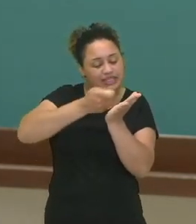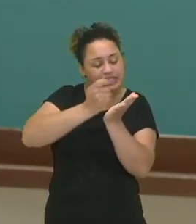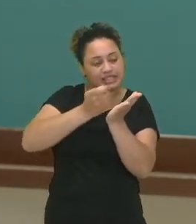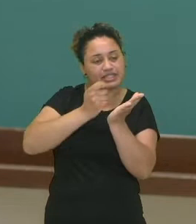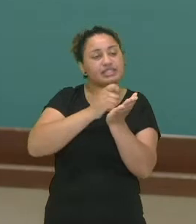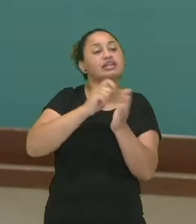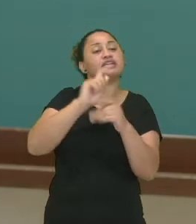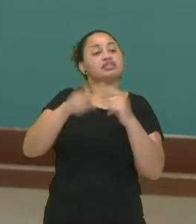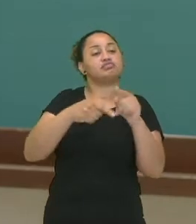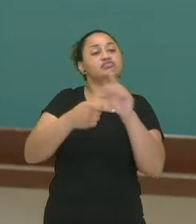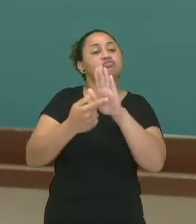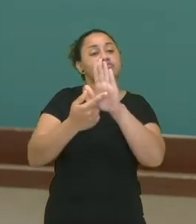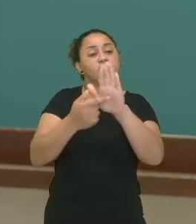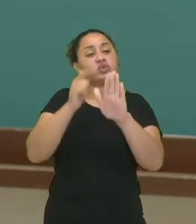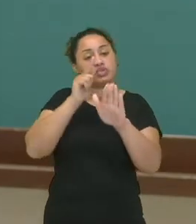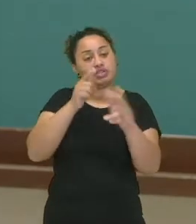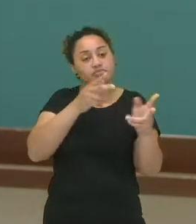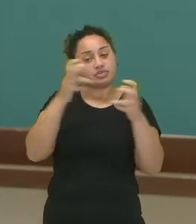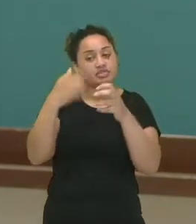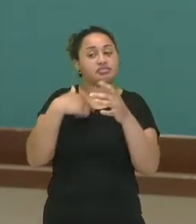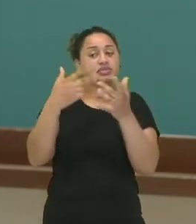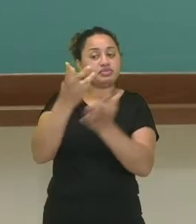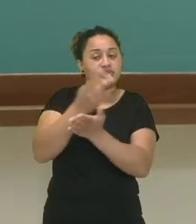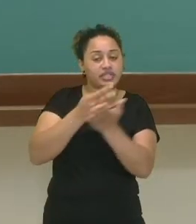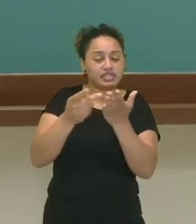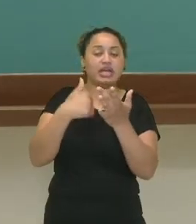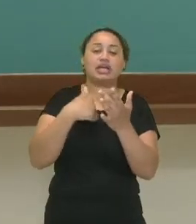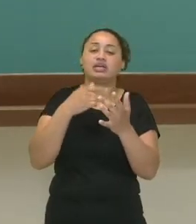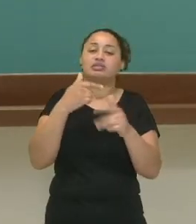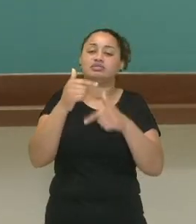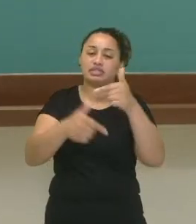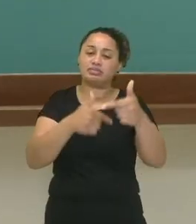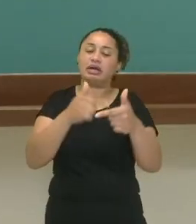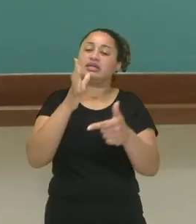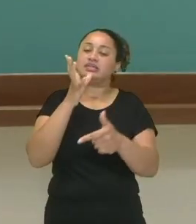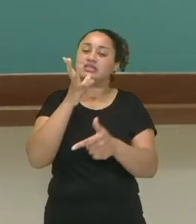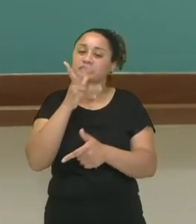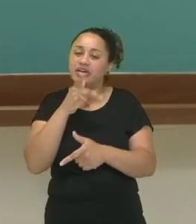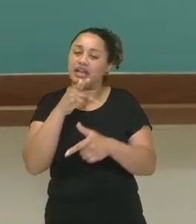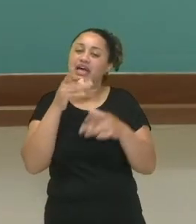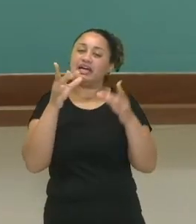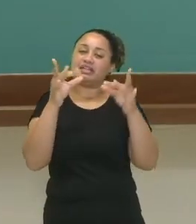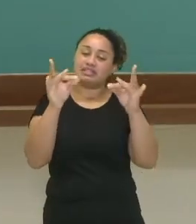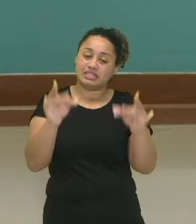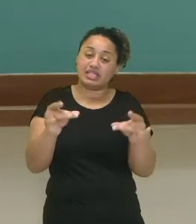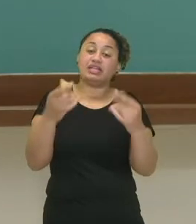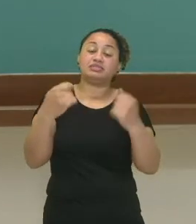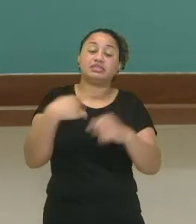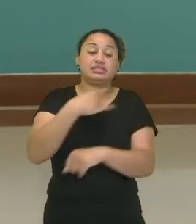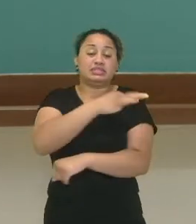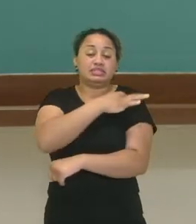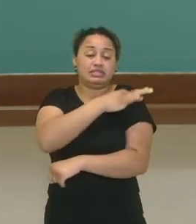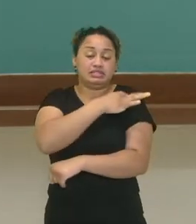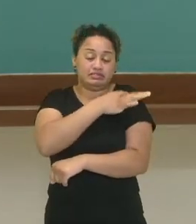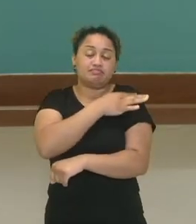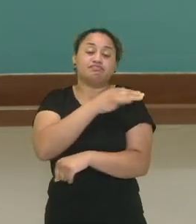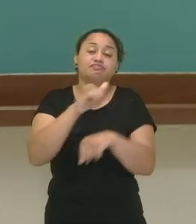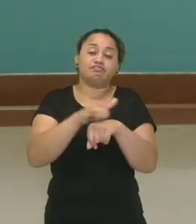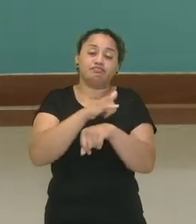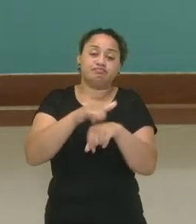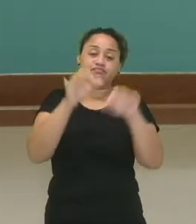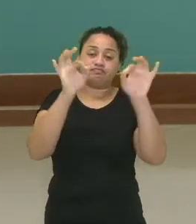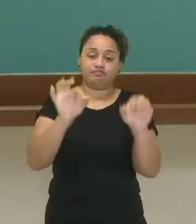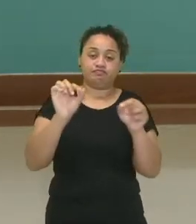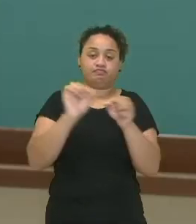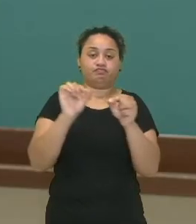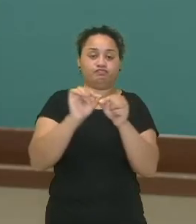aparecer o desenho. Então é um trabalho muito minucioso, demorado, que leva tempo e precisa de técnica, né, para fazer esse